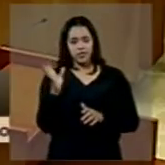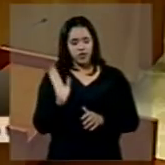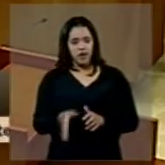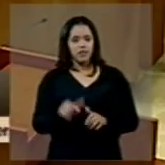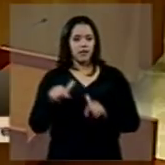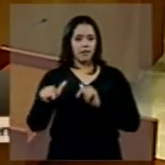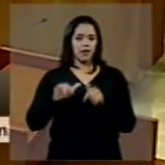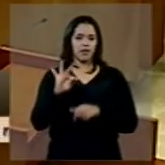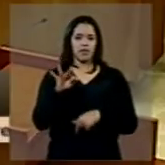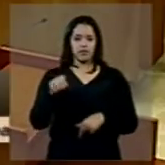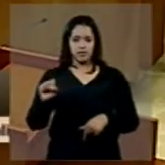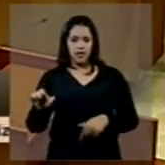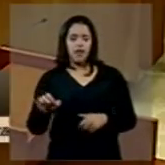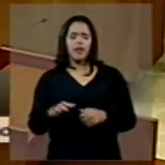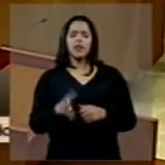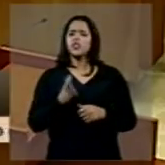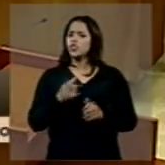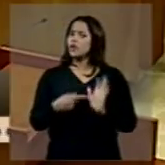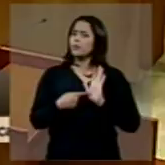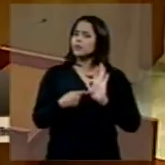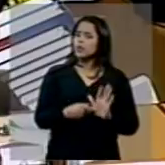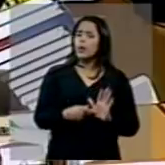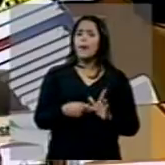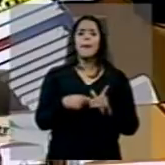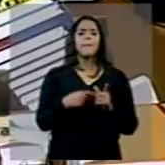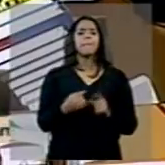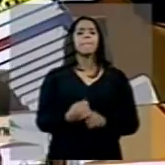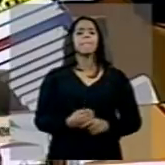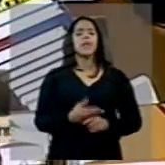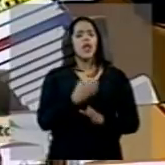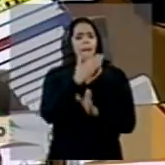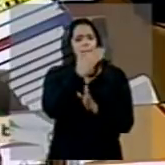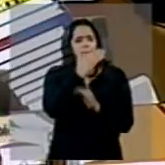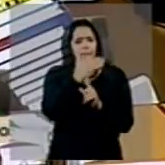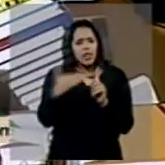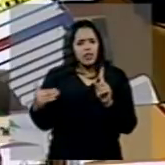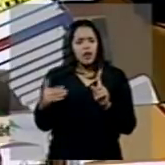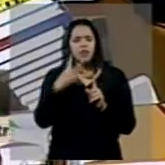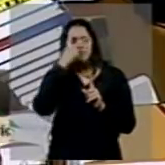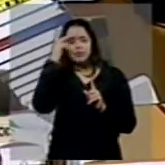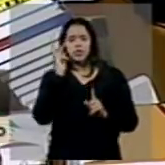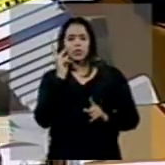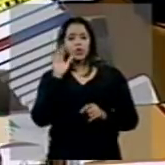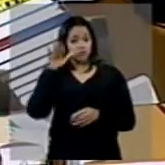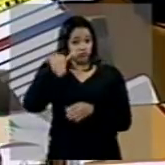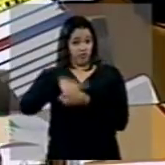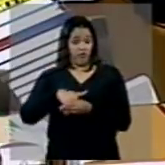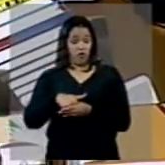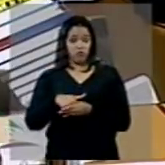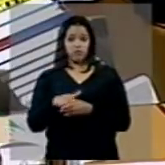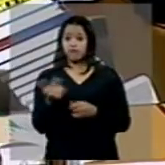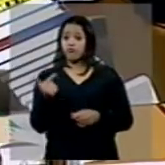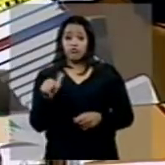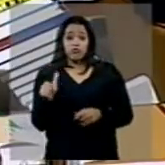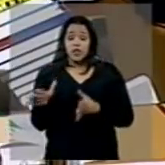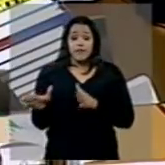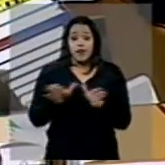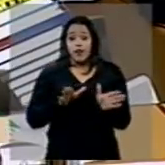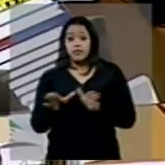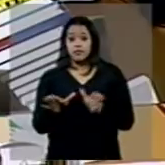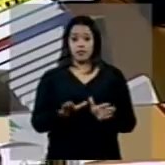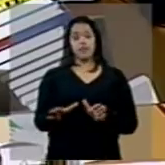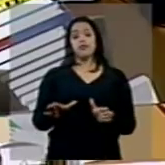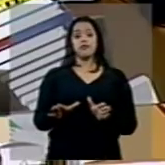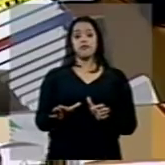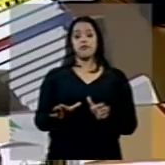que mais da metade, ou metade pelo menos dos eleitores, não tiveram acesso